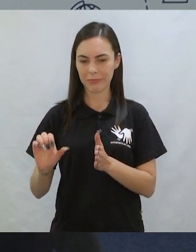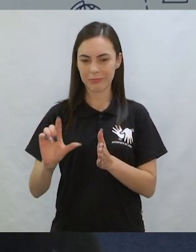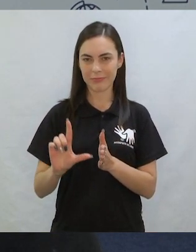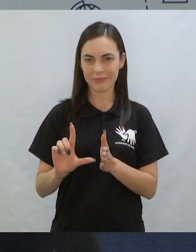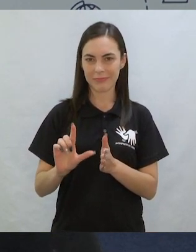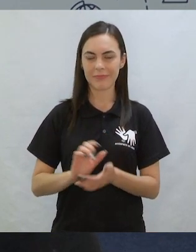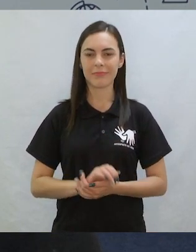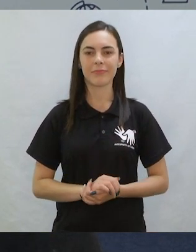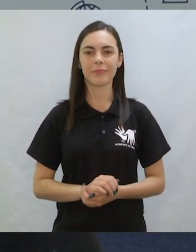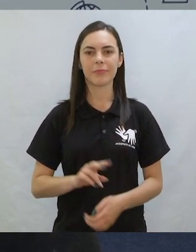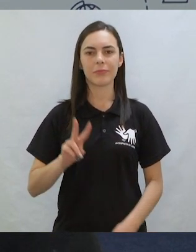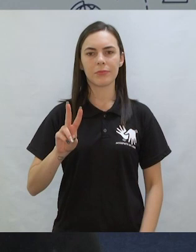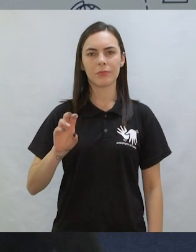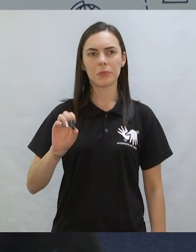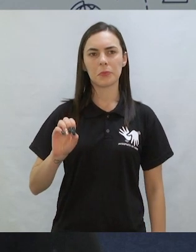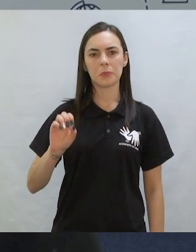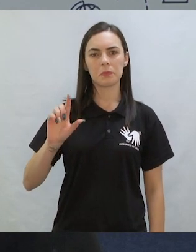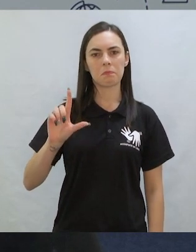O.